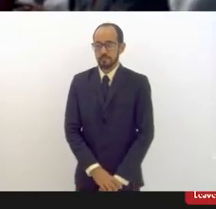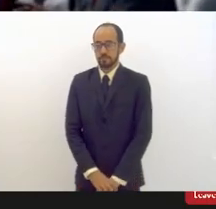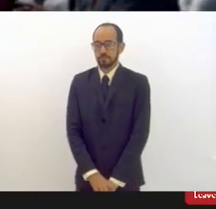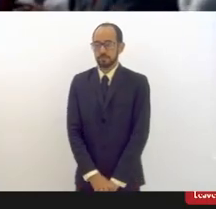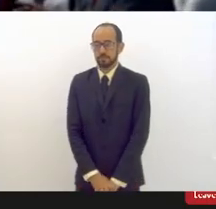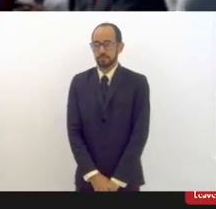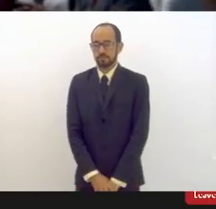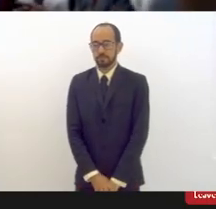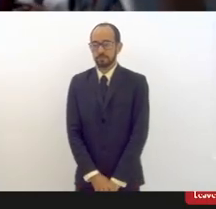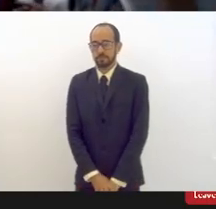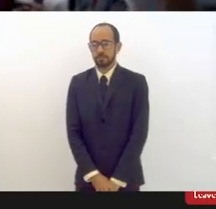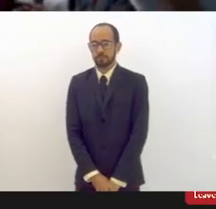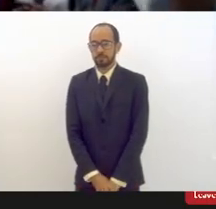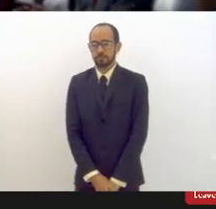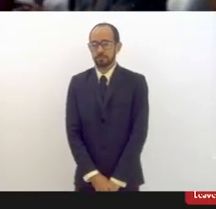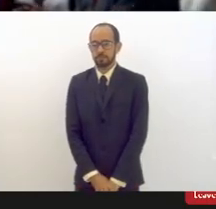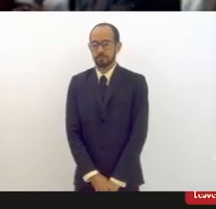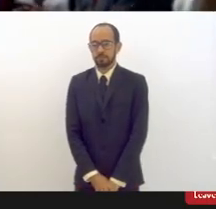Agora,